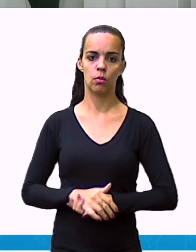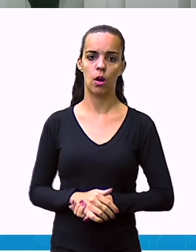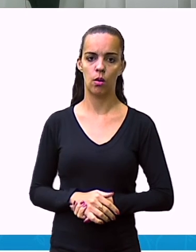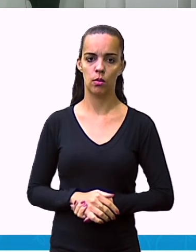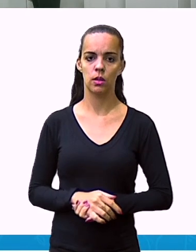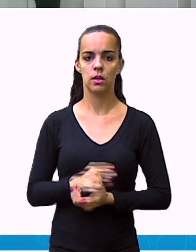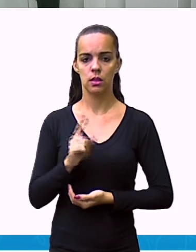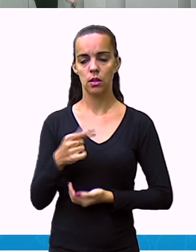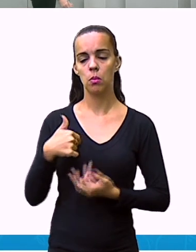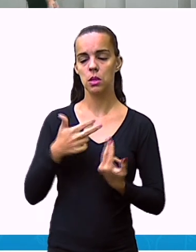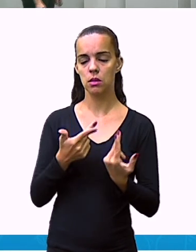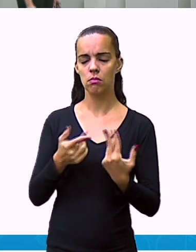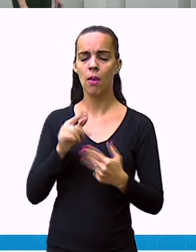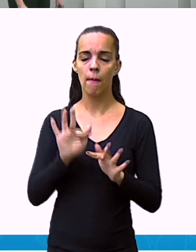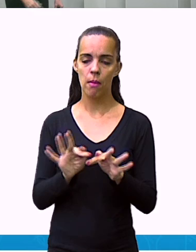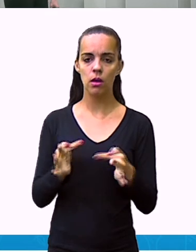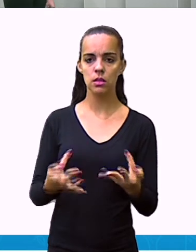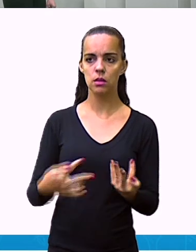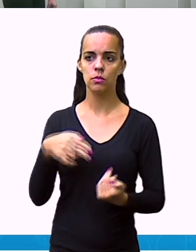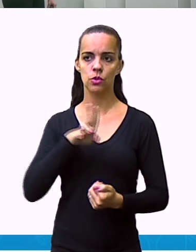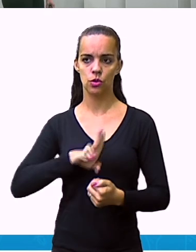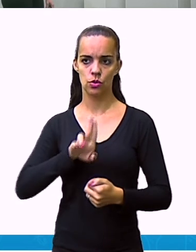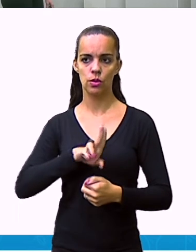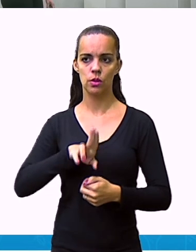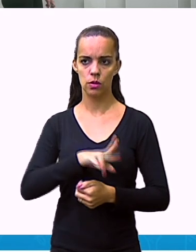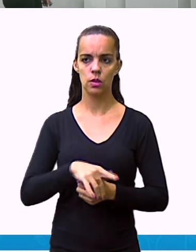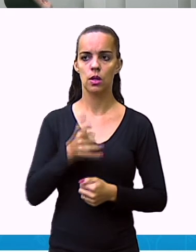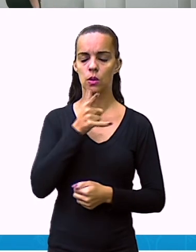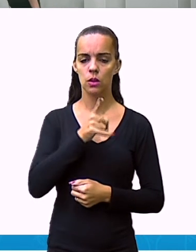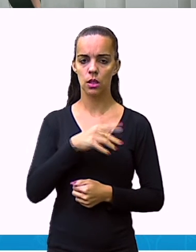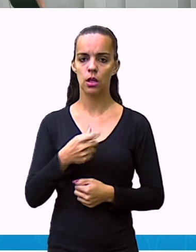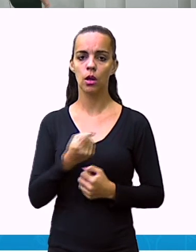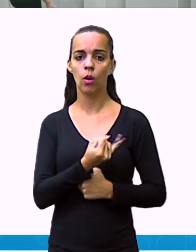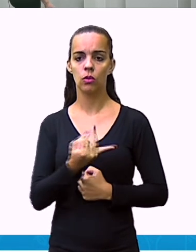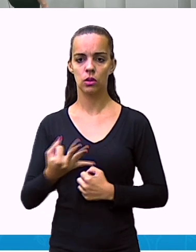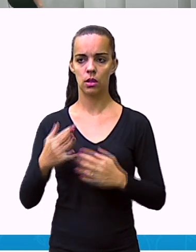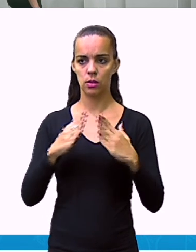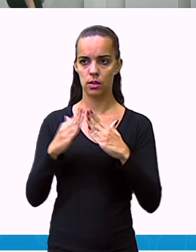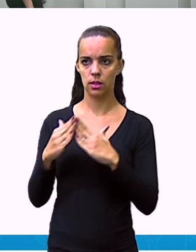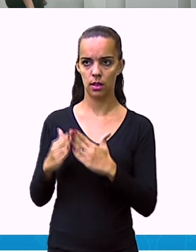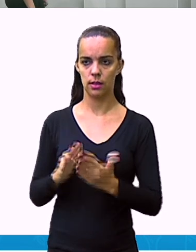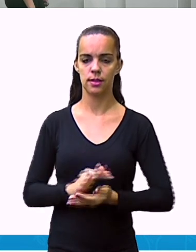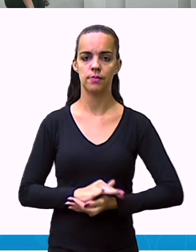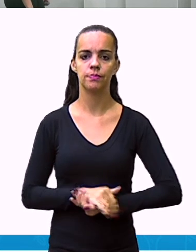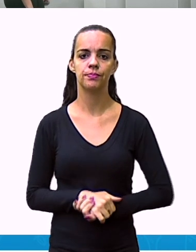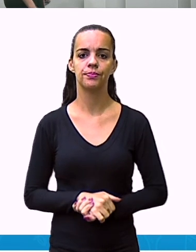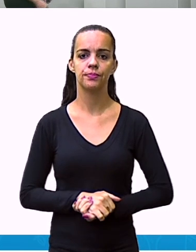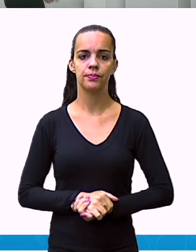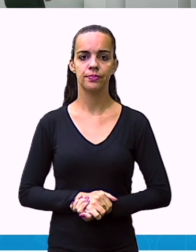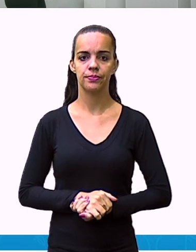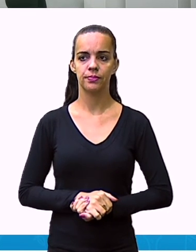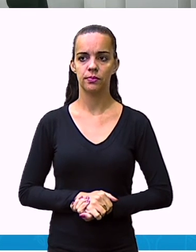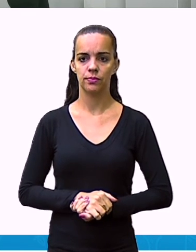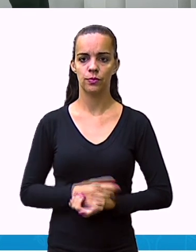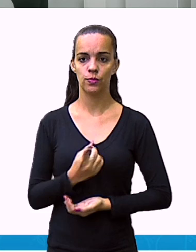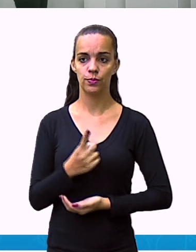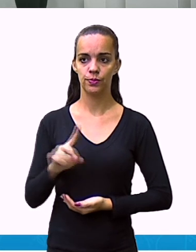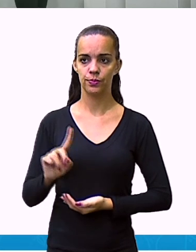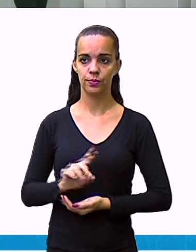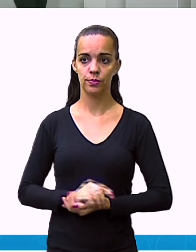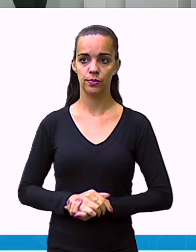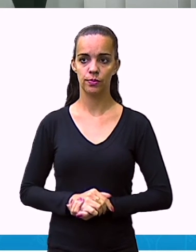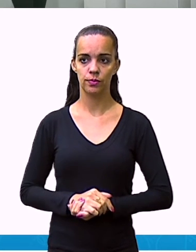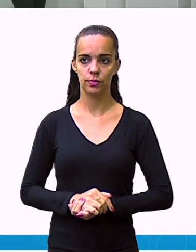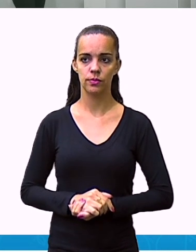disse eu prefiro caminhar com a Vila deslocar a vírgula e por último Aqui